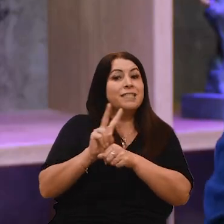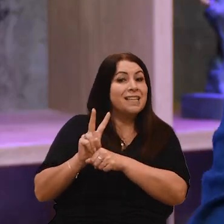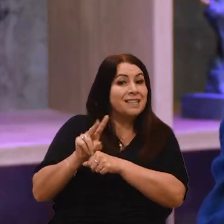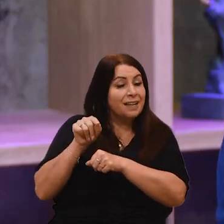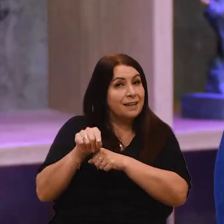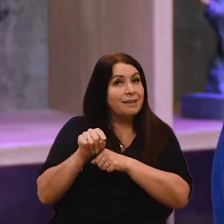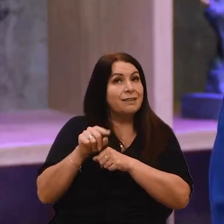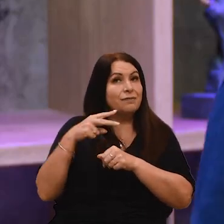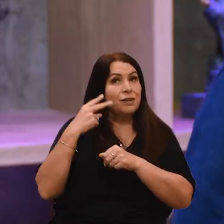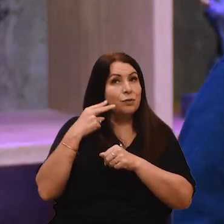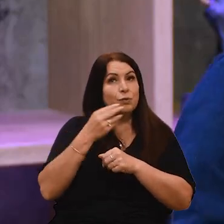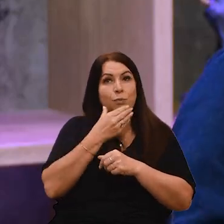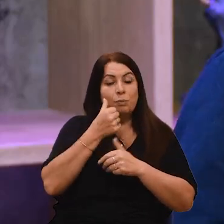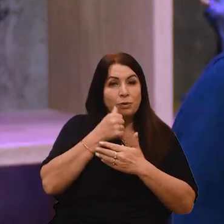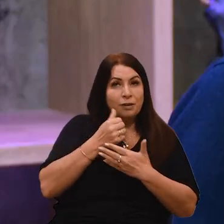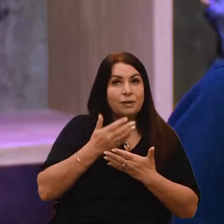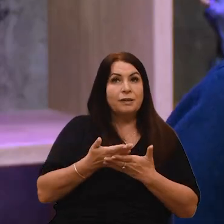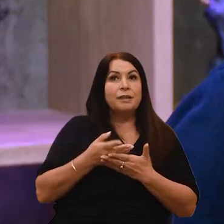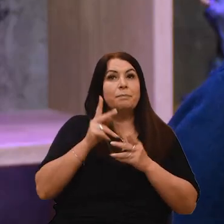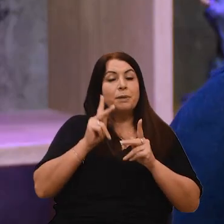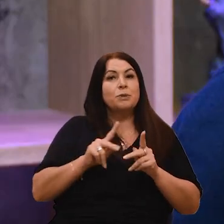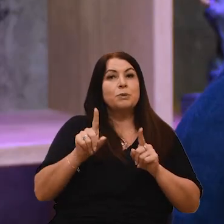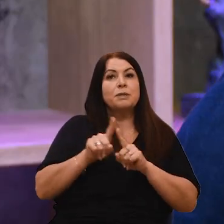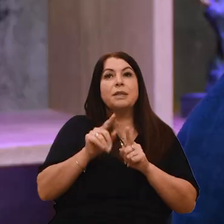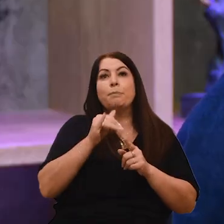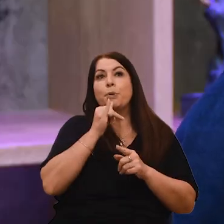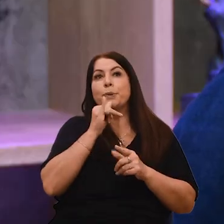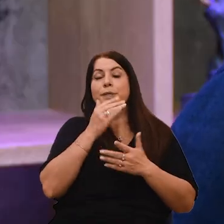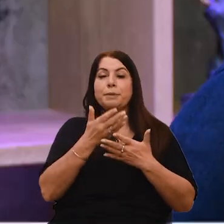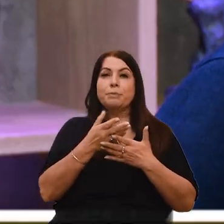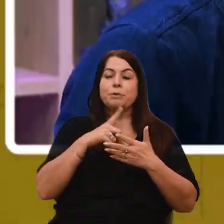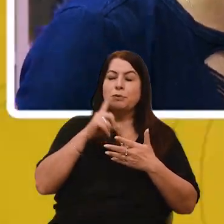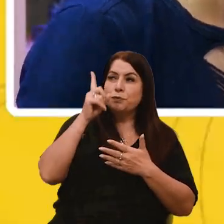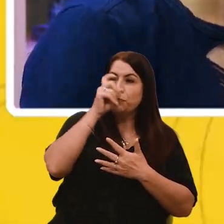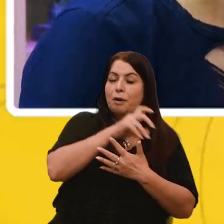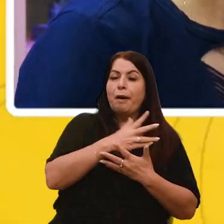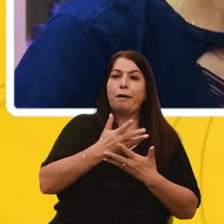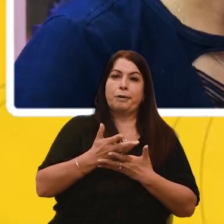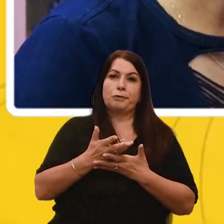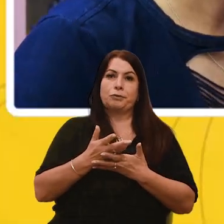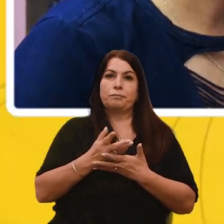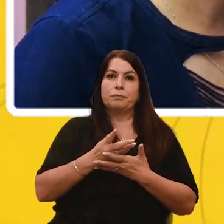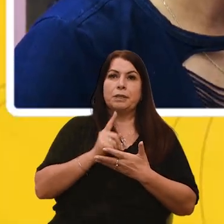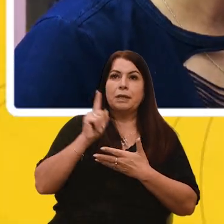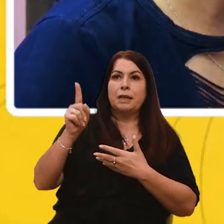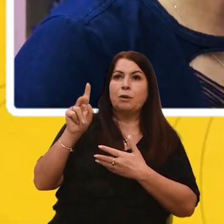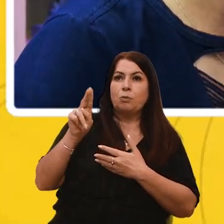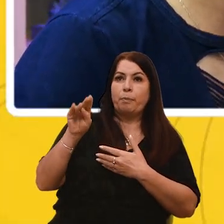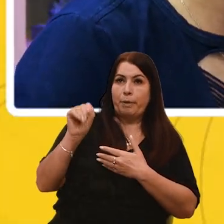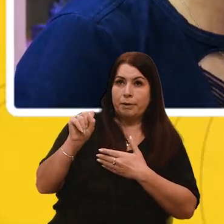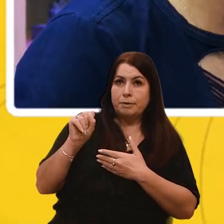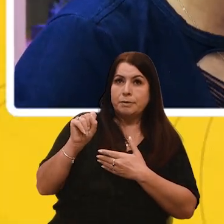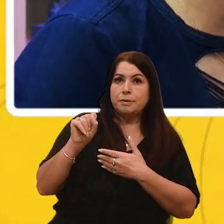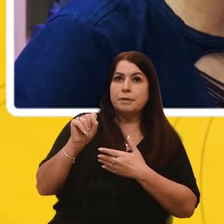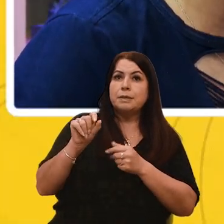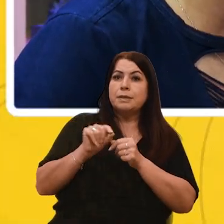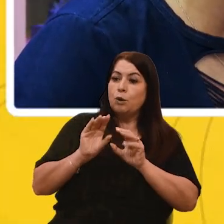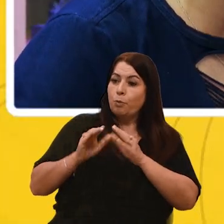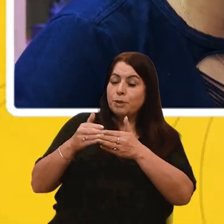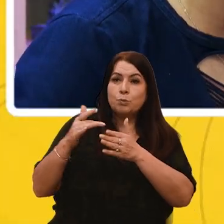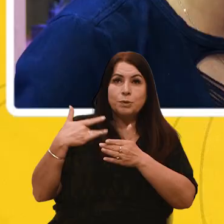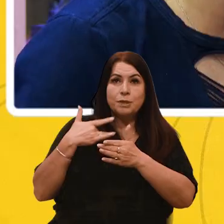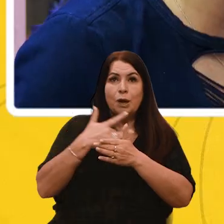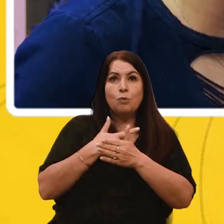fiscalizar os vereadores e vereadoras. As pessoas têm que, por exemplo, se tem alguma dificuldade lá numa UBS, tem comissão de saúde